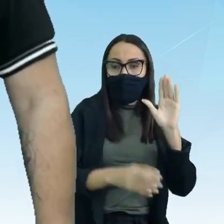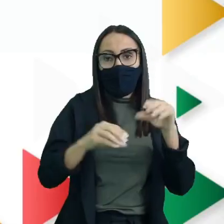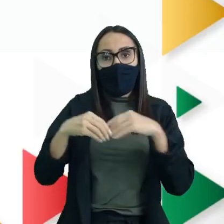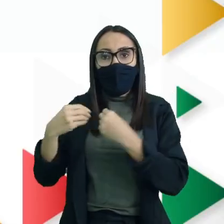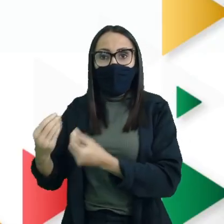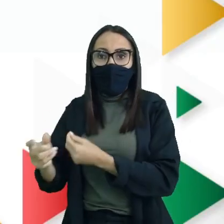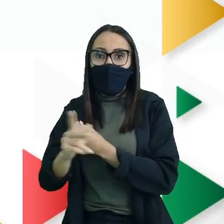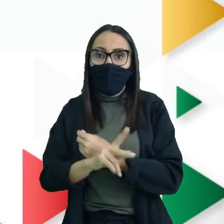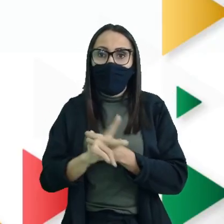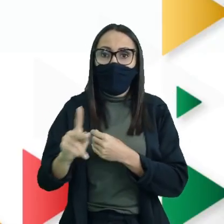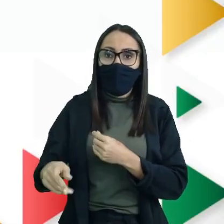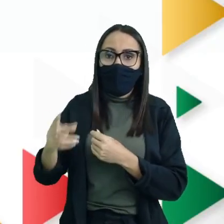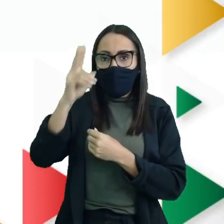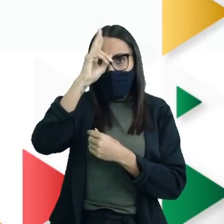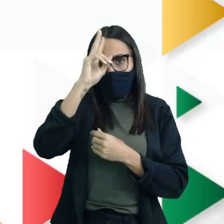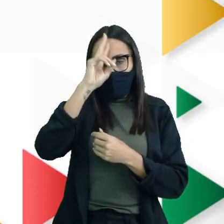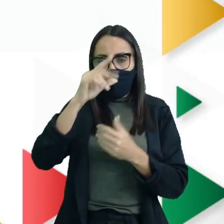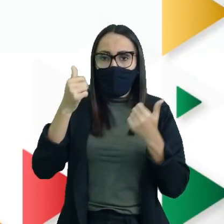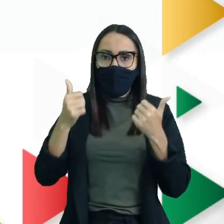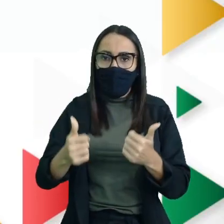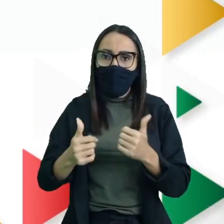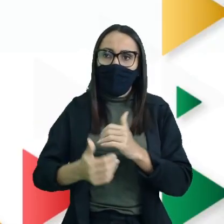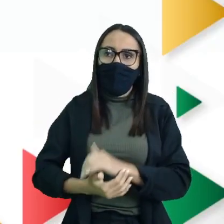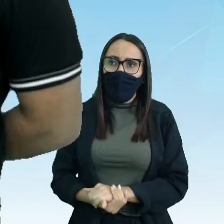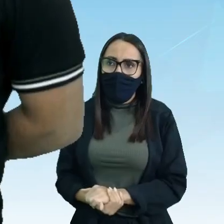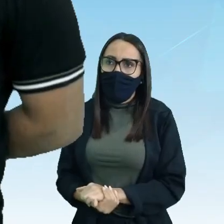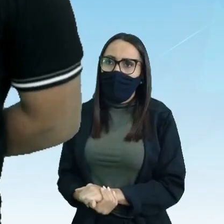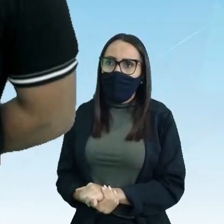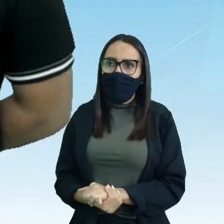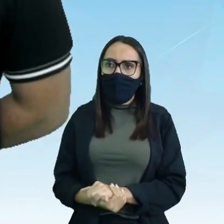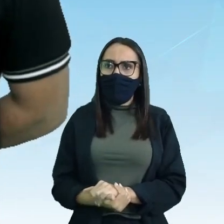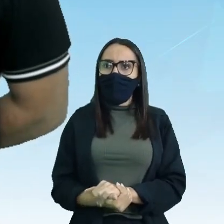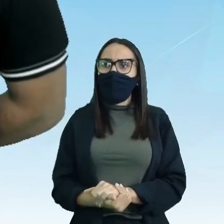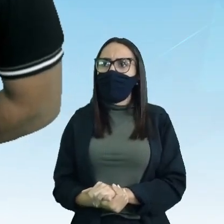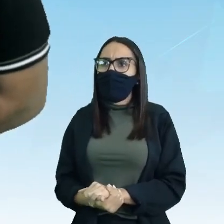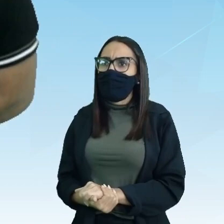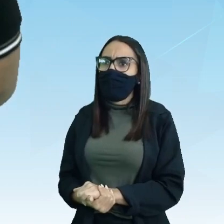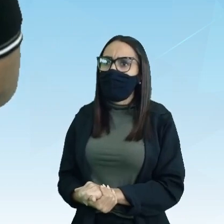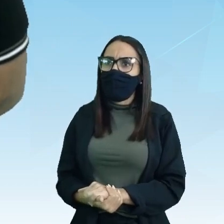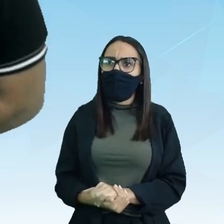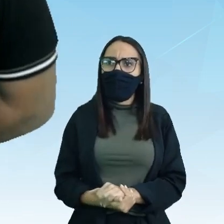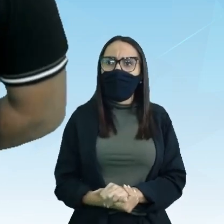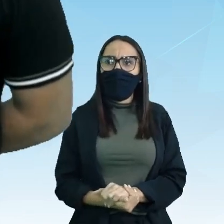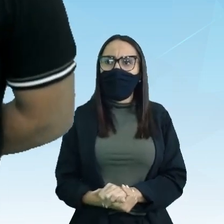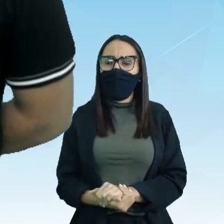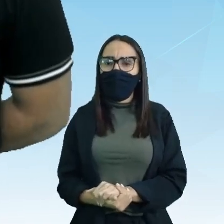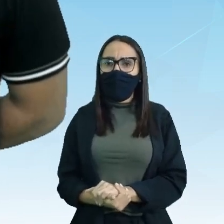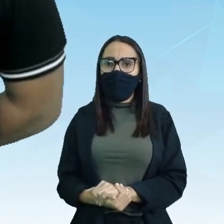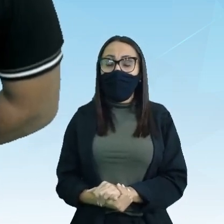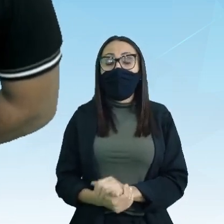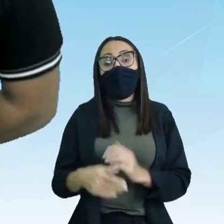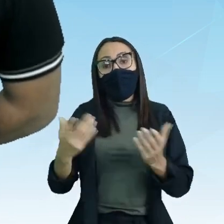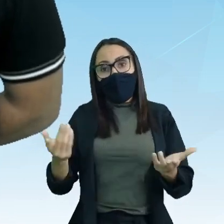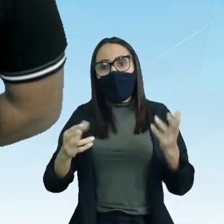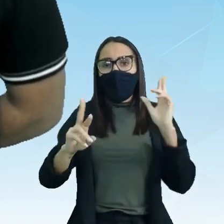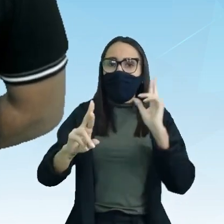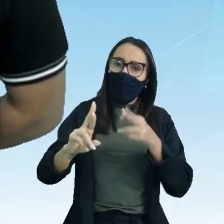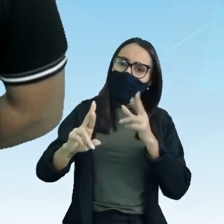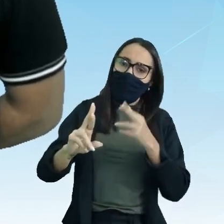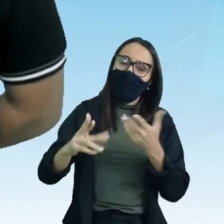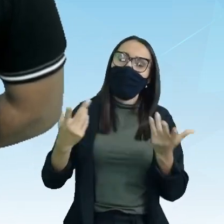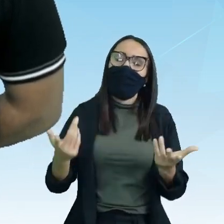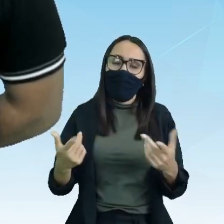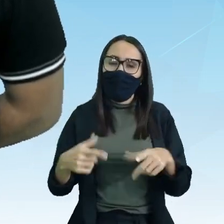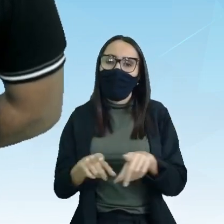sobre Joana Bezerra. Pesquise sobre essa mulher maravilhosa. Não, e algo importante que o senhor tocou, essa